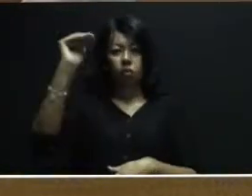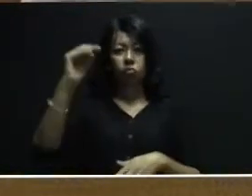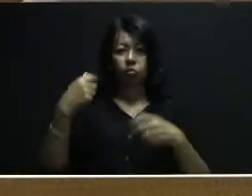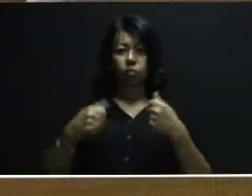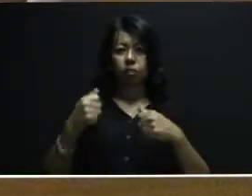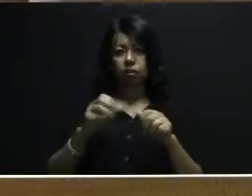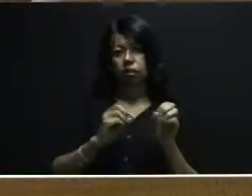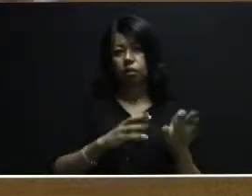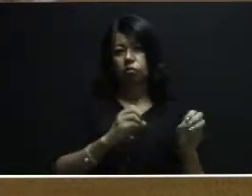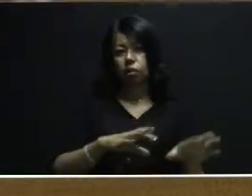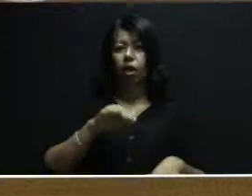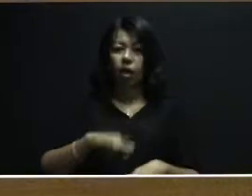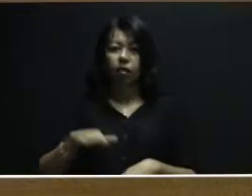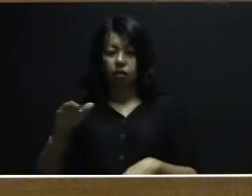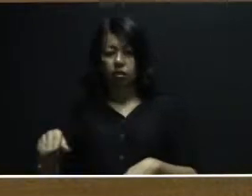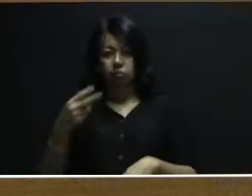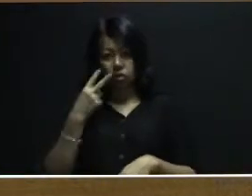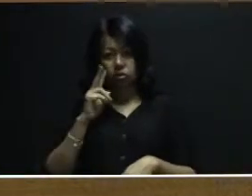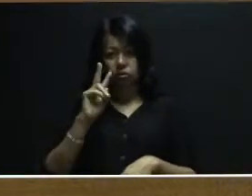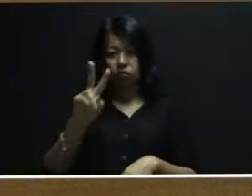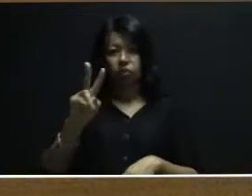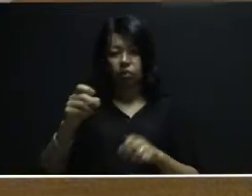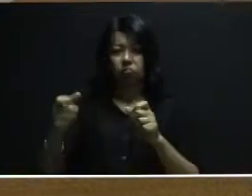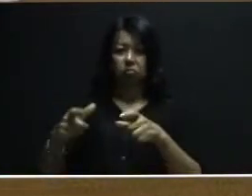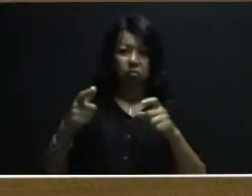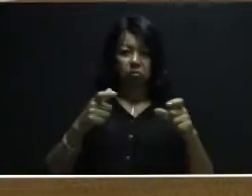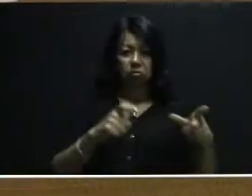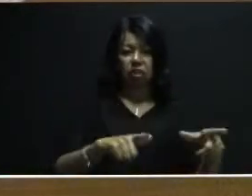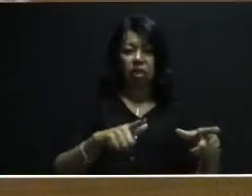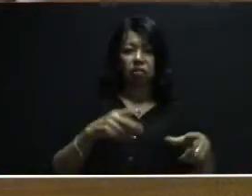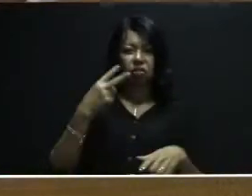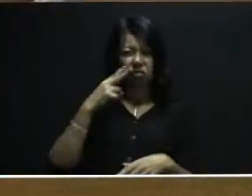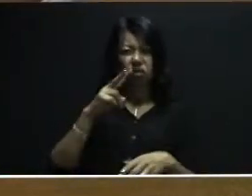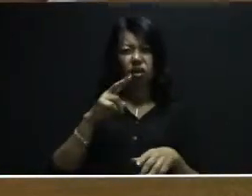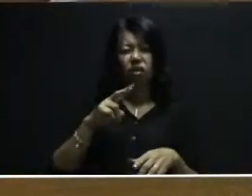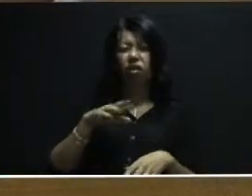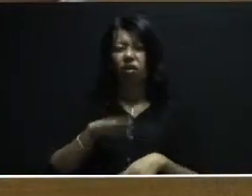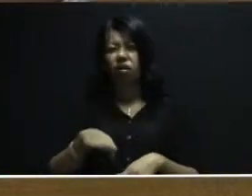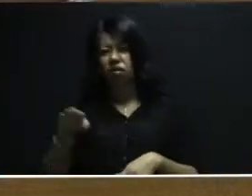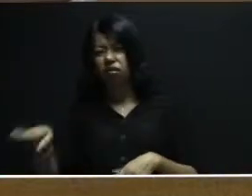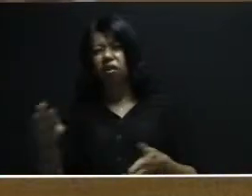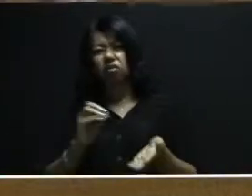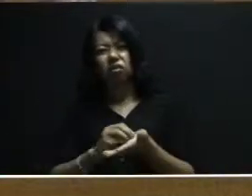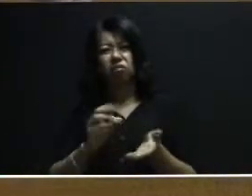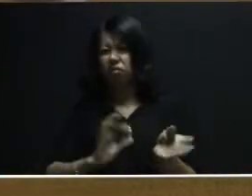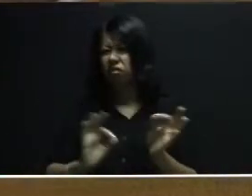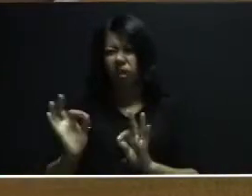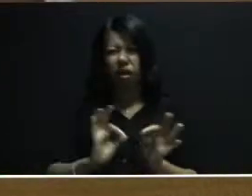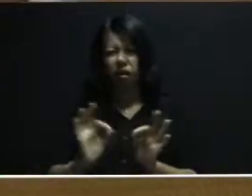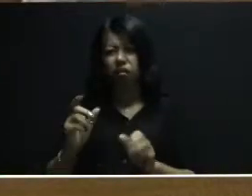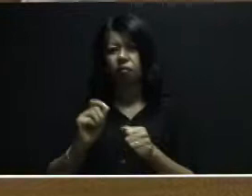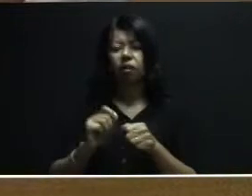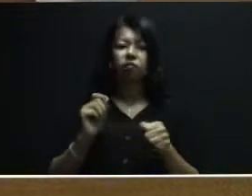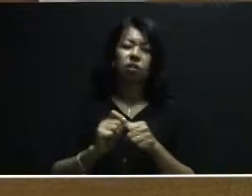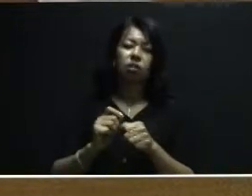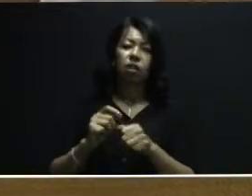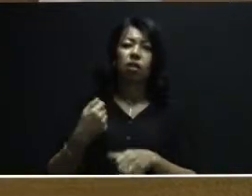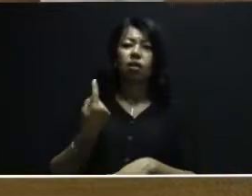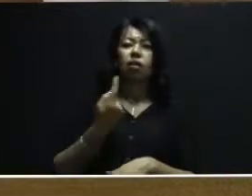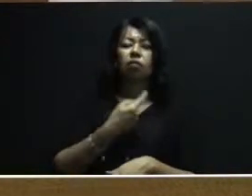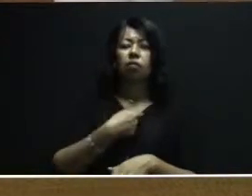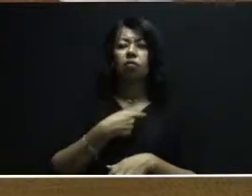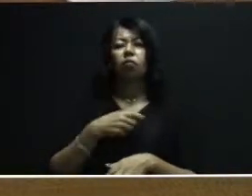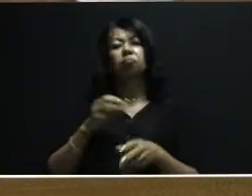Cubatão, que você passa nas vilas, nos vilarejos por aí, você vê um monte de crianças sem atividade nenhuma. E se nós colocarmos